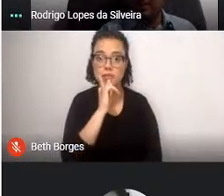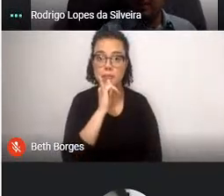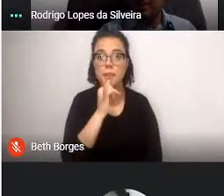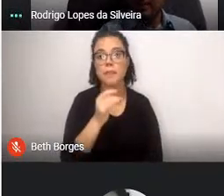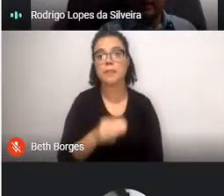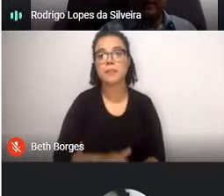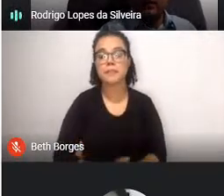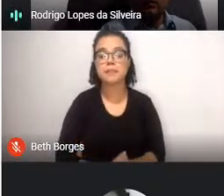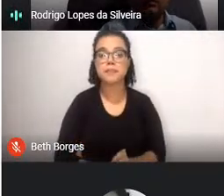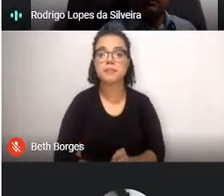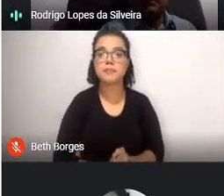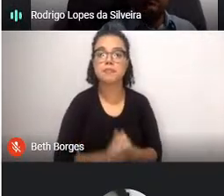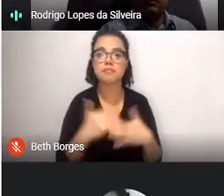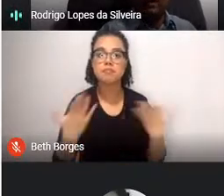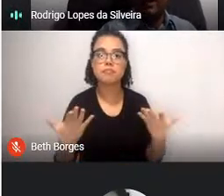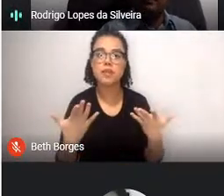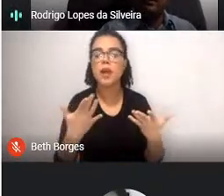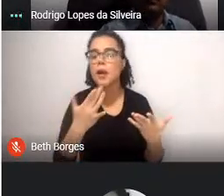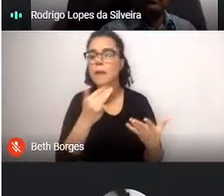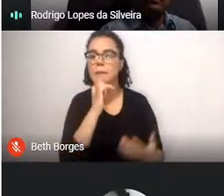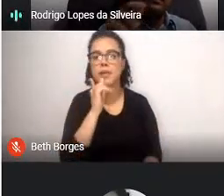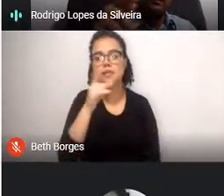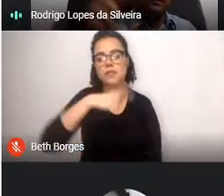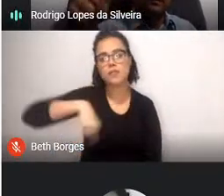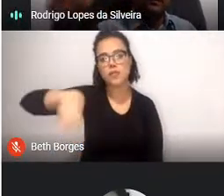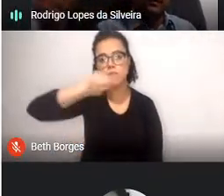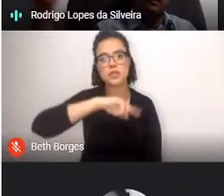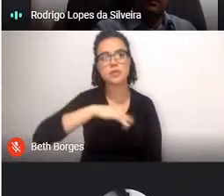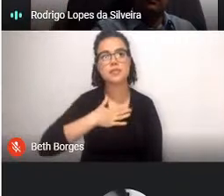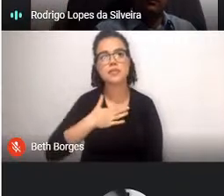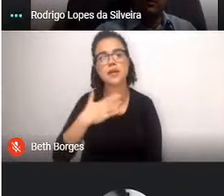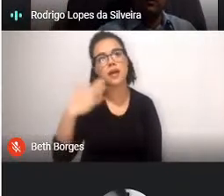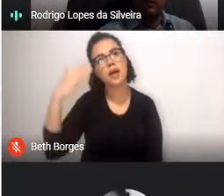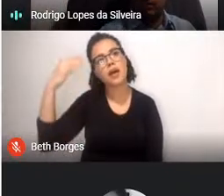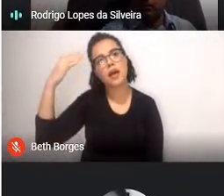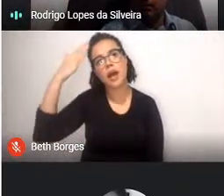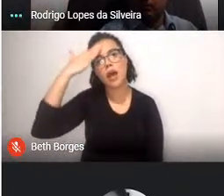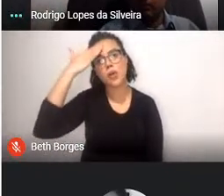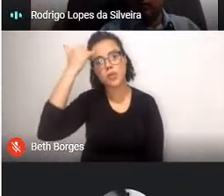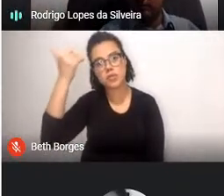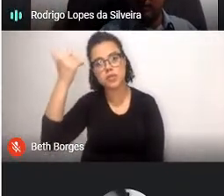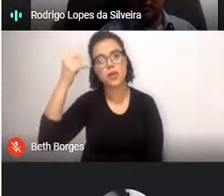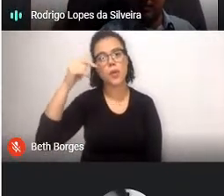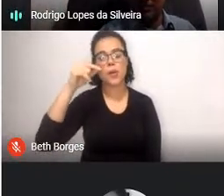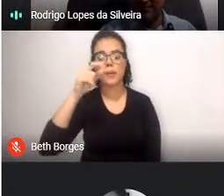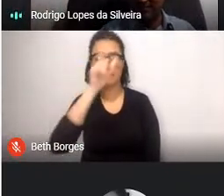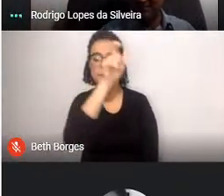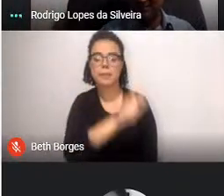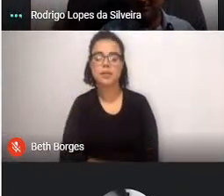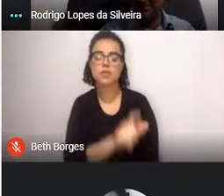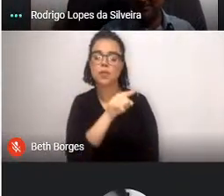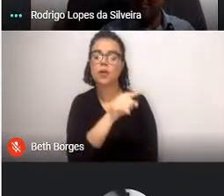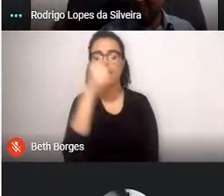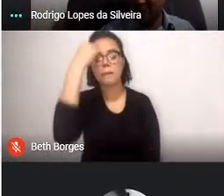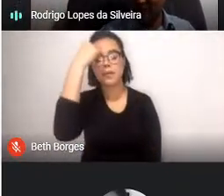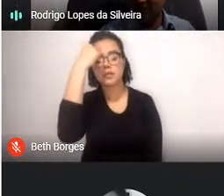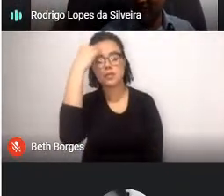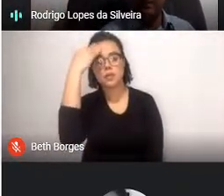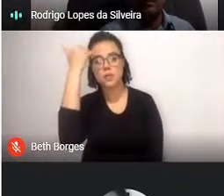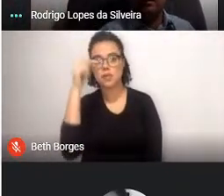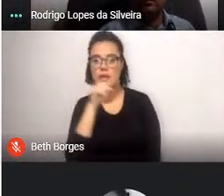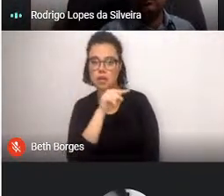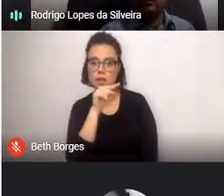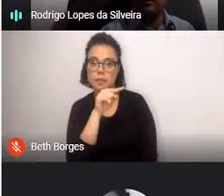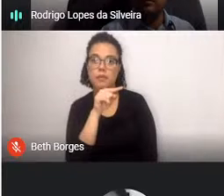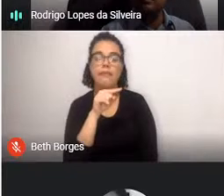mental. Quem aqui nunca pensou, eu sei o que está passando na cabeça de fulano de tal, numa situação específica? Pois